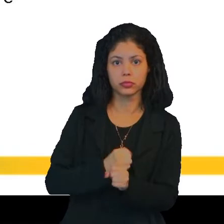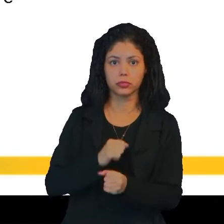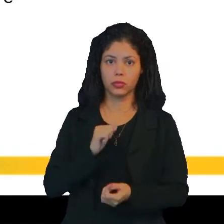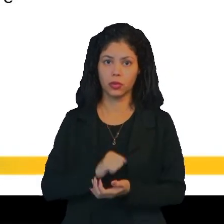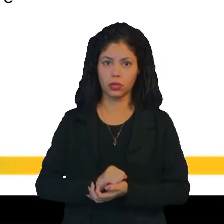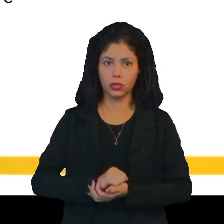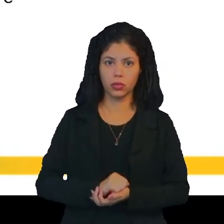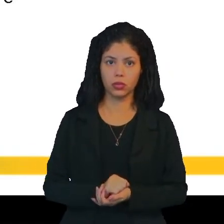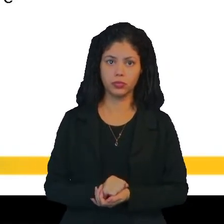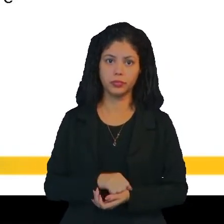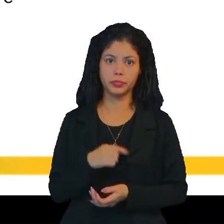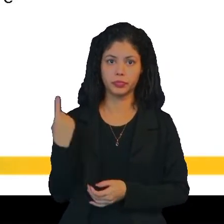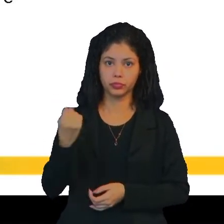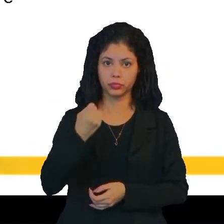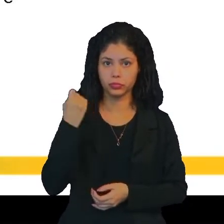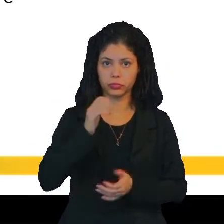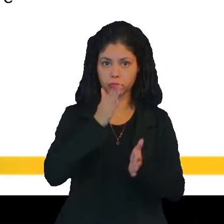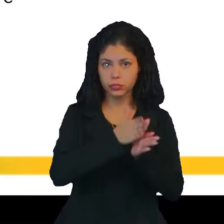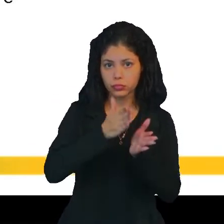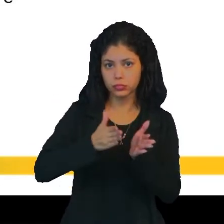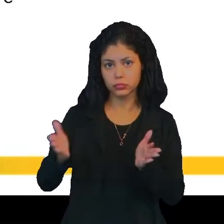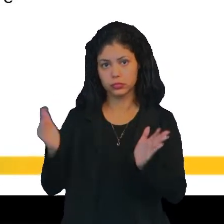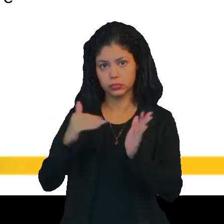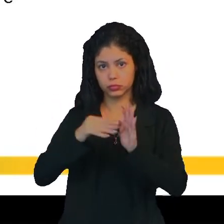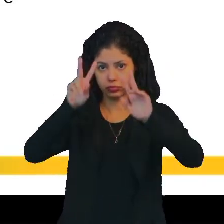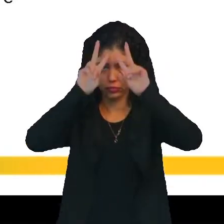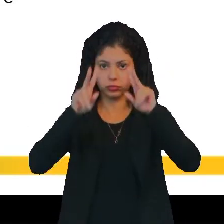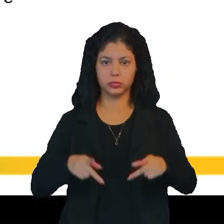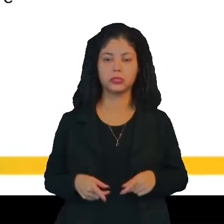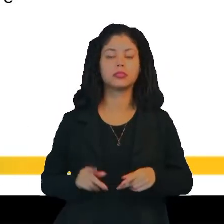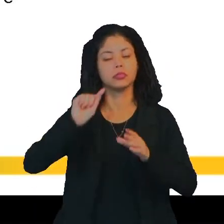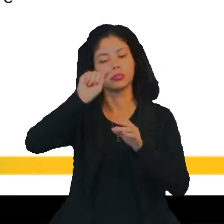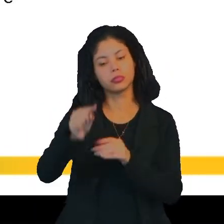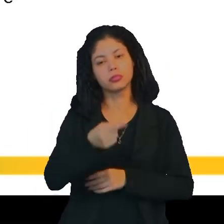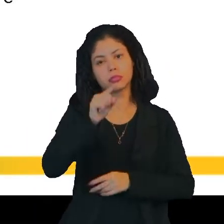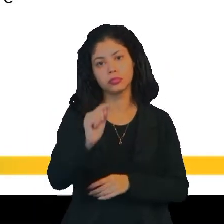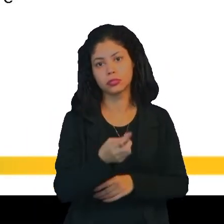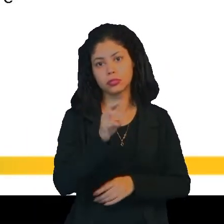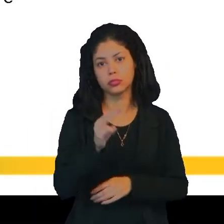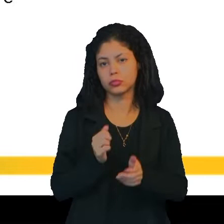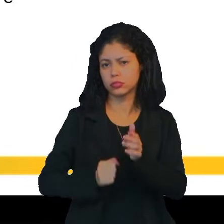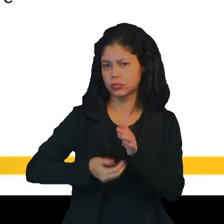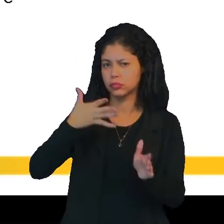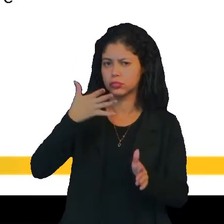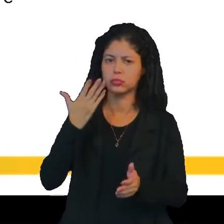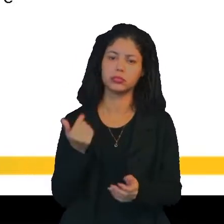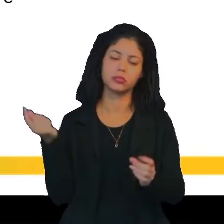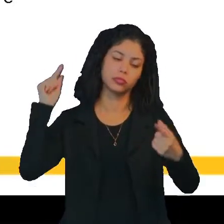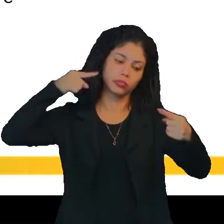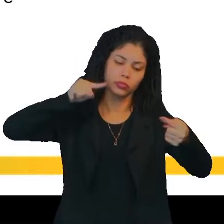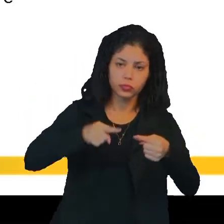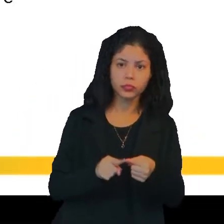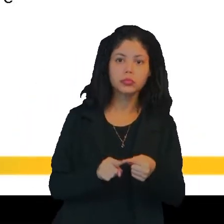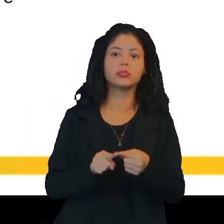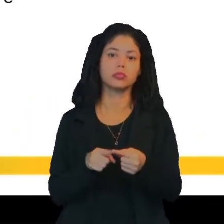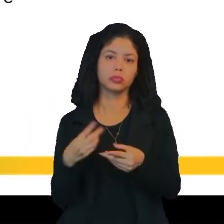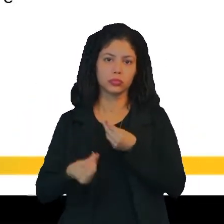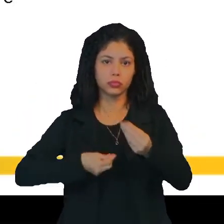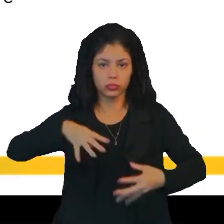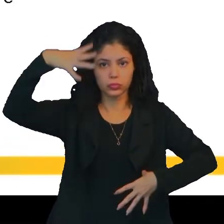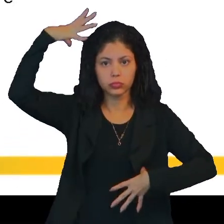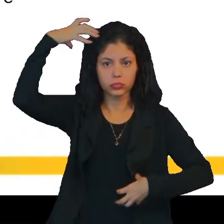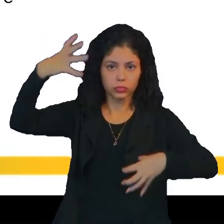gibão. Aí vai subindo até chegar no ser humano, né, que são milhões de anos, né, que estão mais próximos juntamente com o